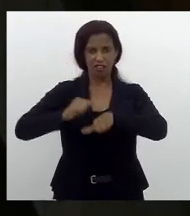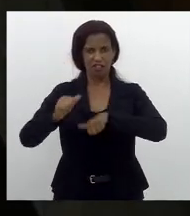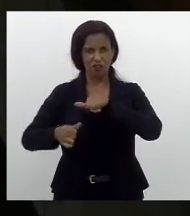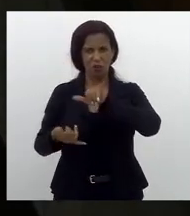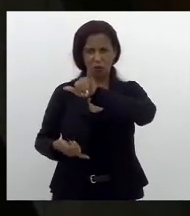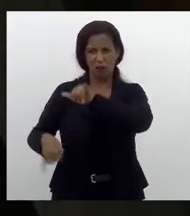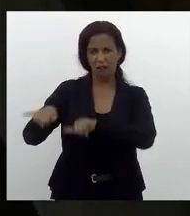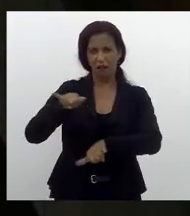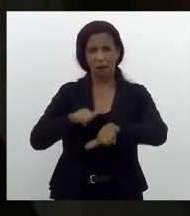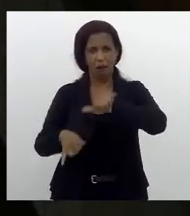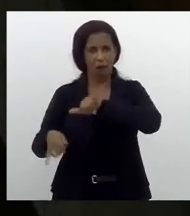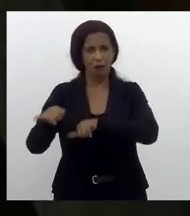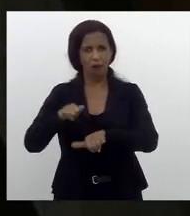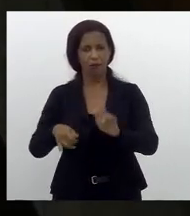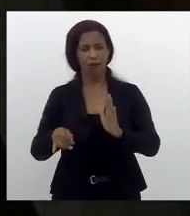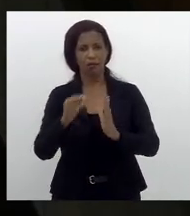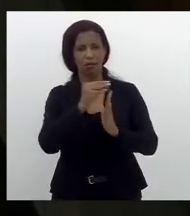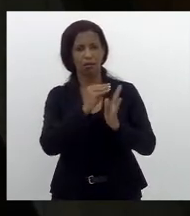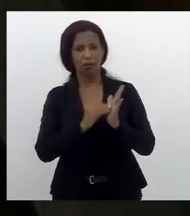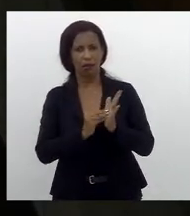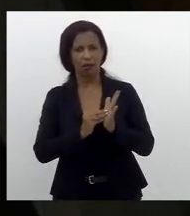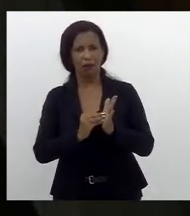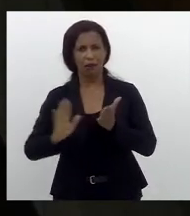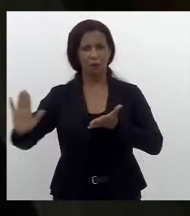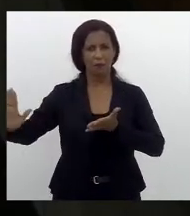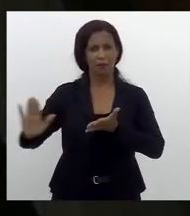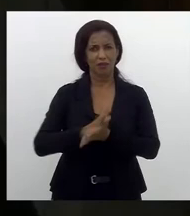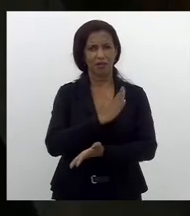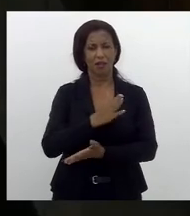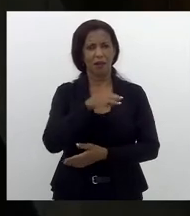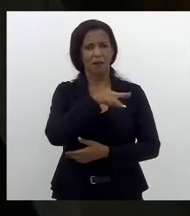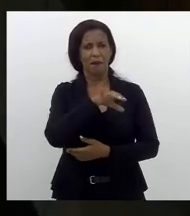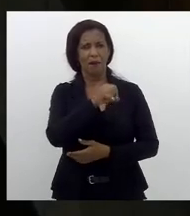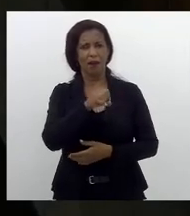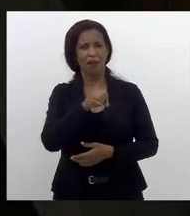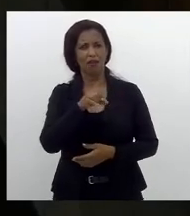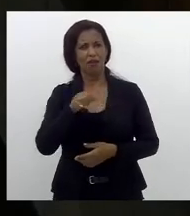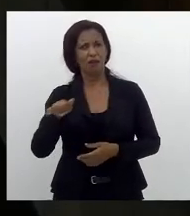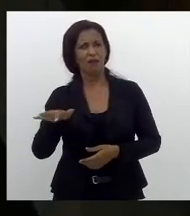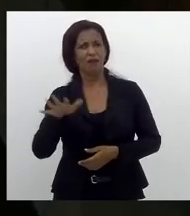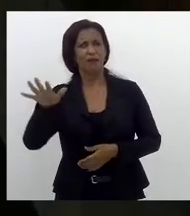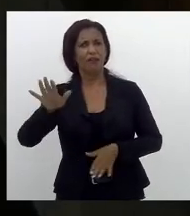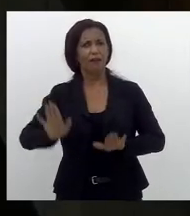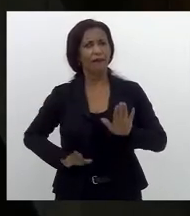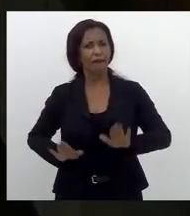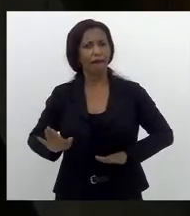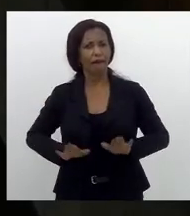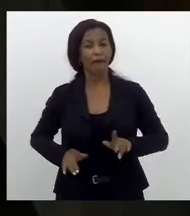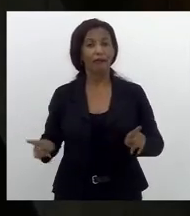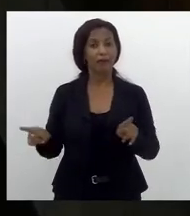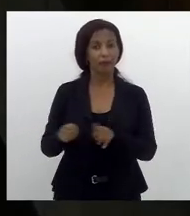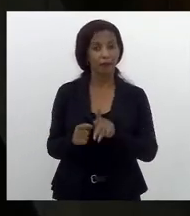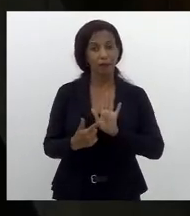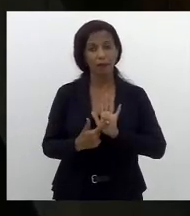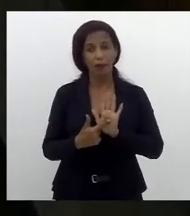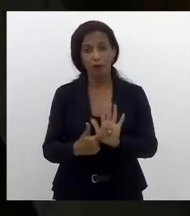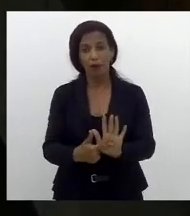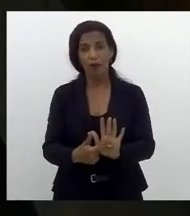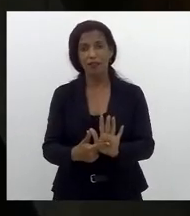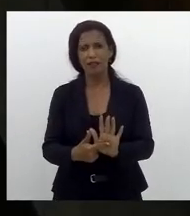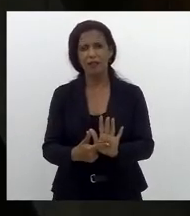agenda. O massacre de maio, no Jacarezinho, ratifica